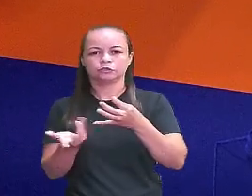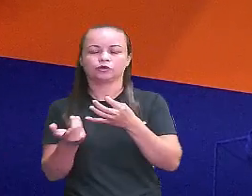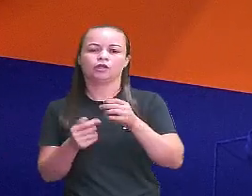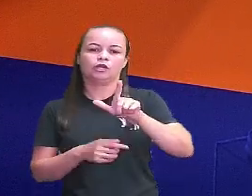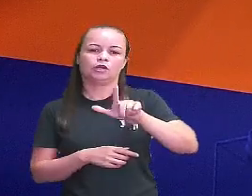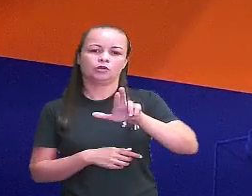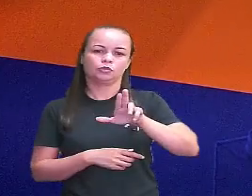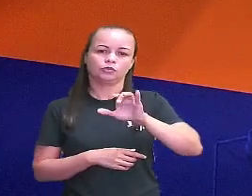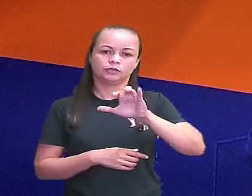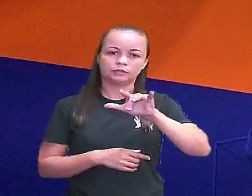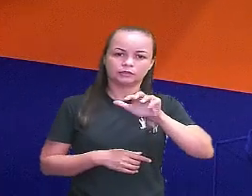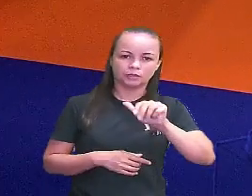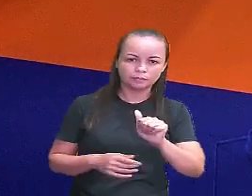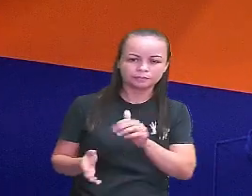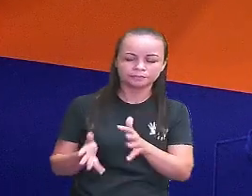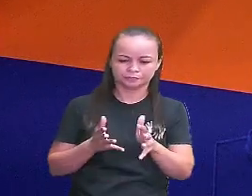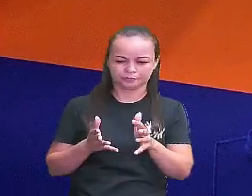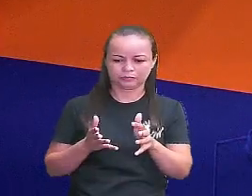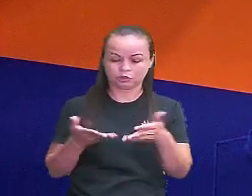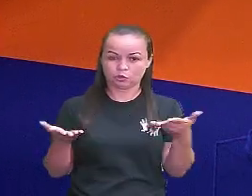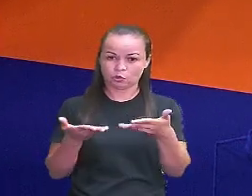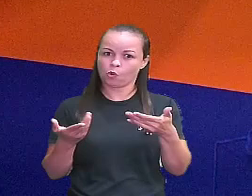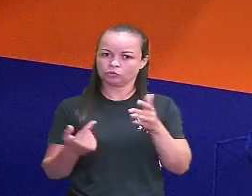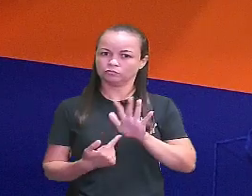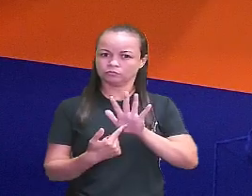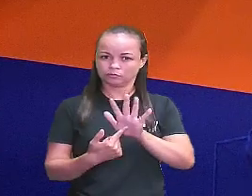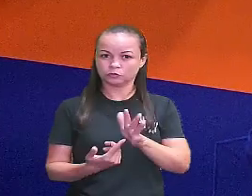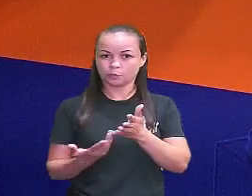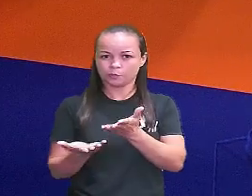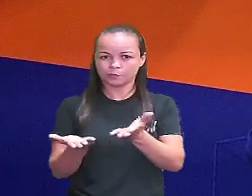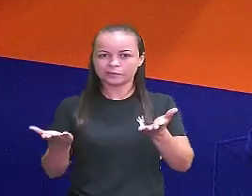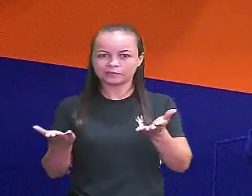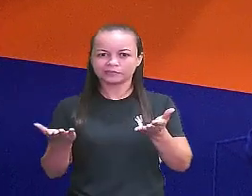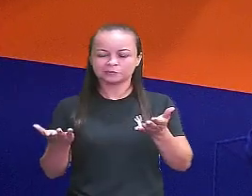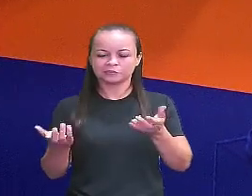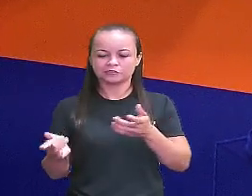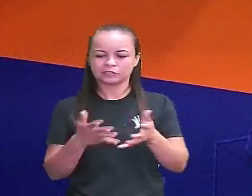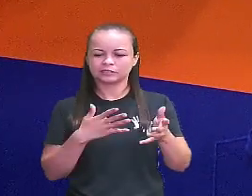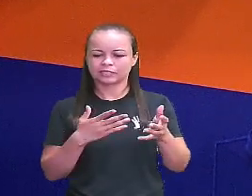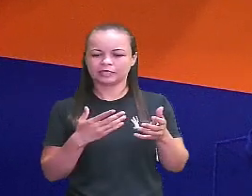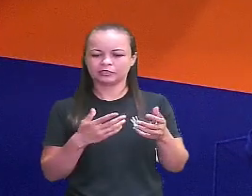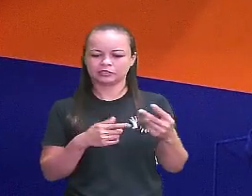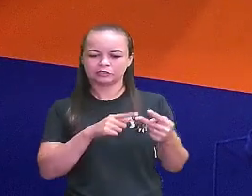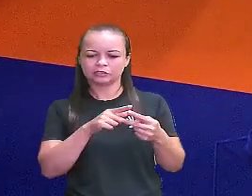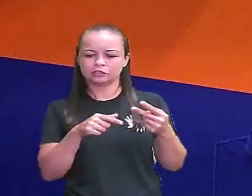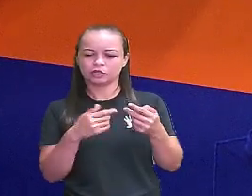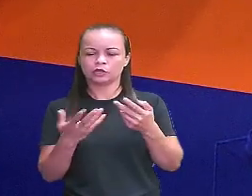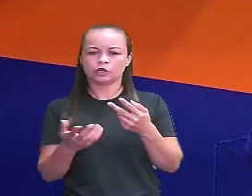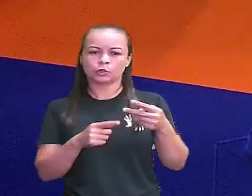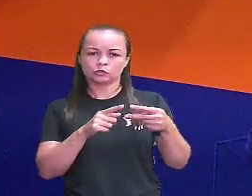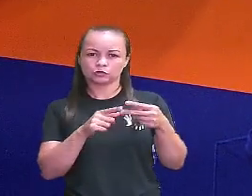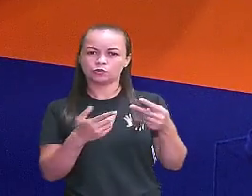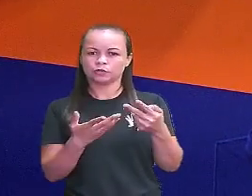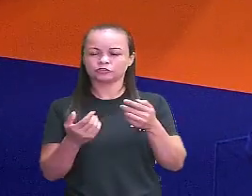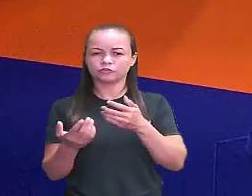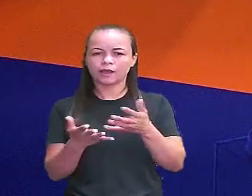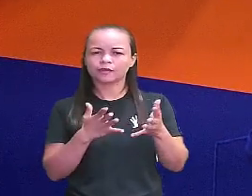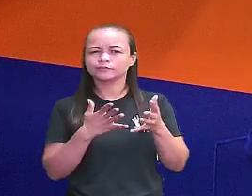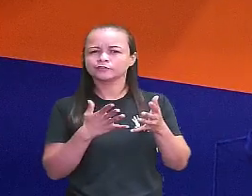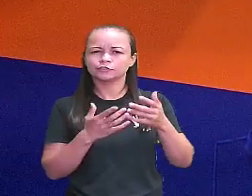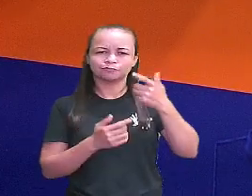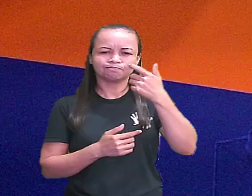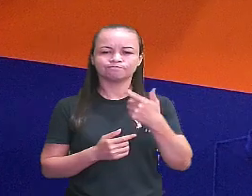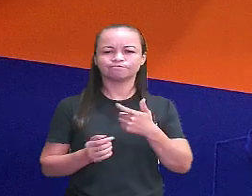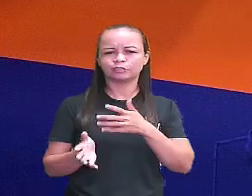trouxe uma surpresa para vocês. Não tem Emily? Do livro Duas Faces de Mim, que eu mostrei vários poemas